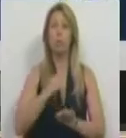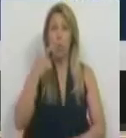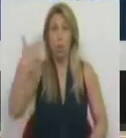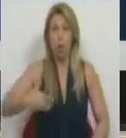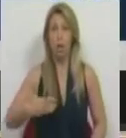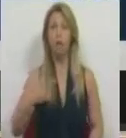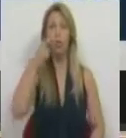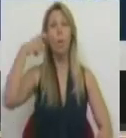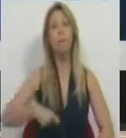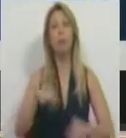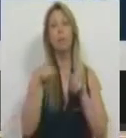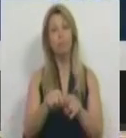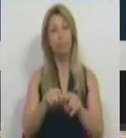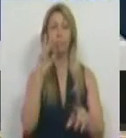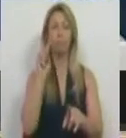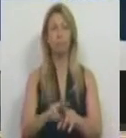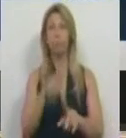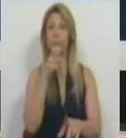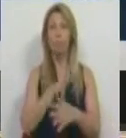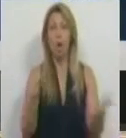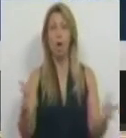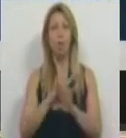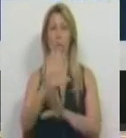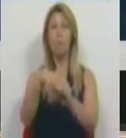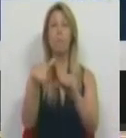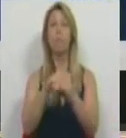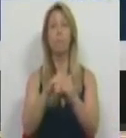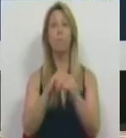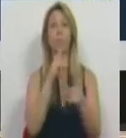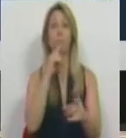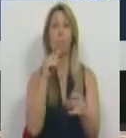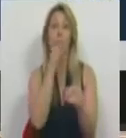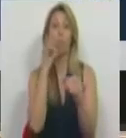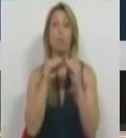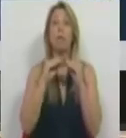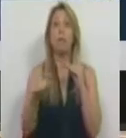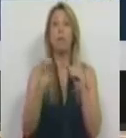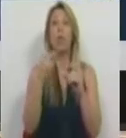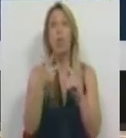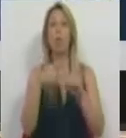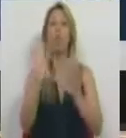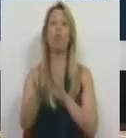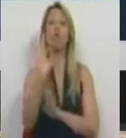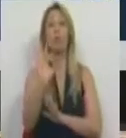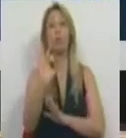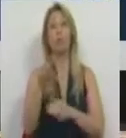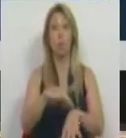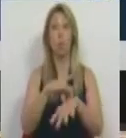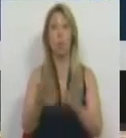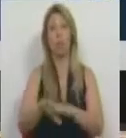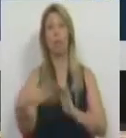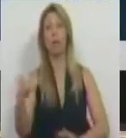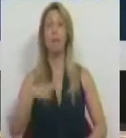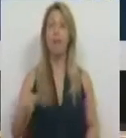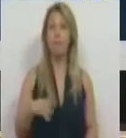ser cúmplice do silêncio, nem com as soluções que a extrema-direita preconiza. Recusamos o acordo com a